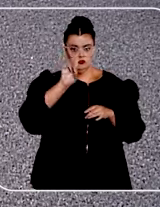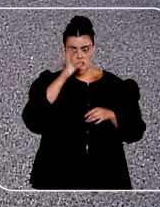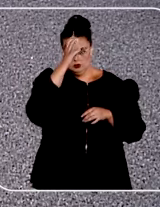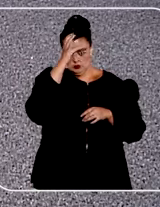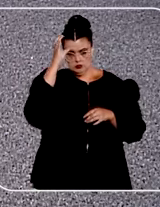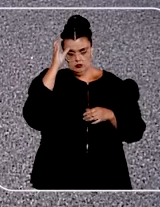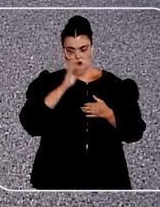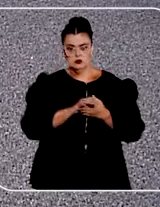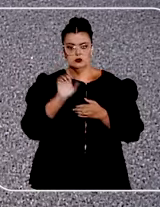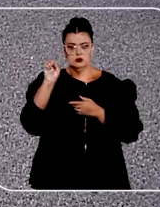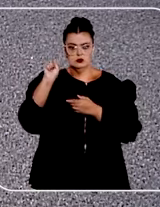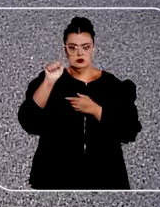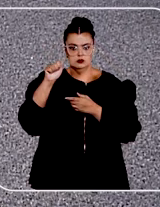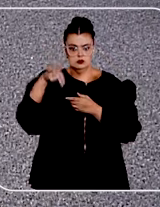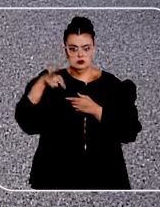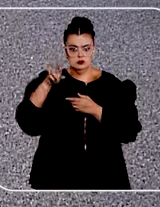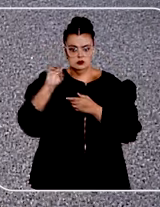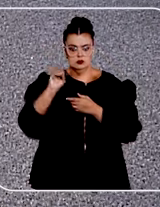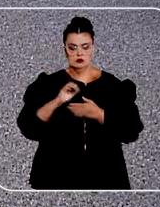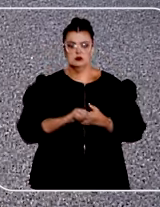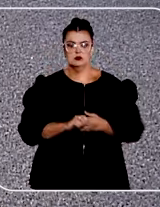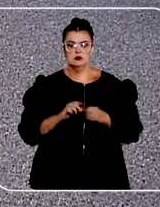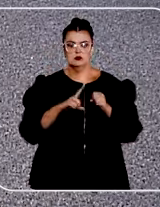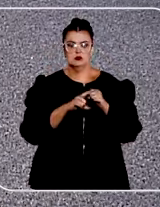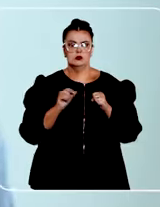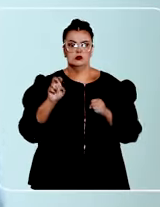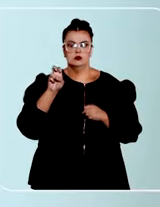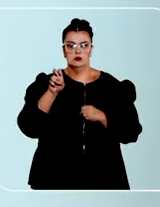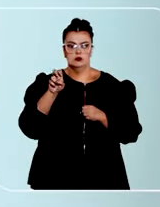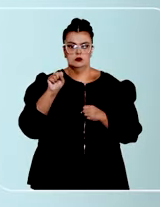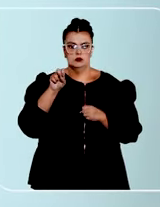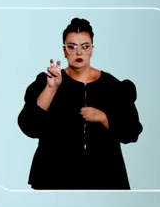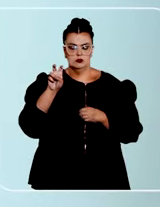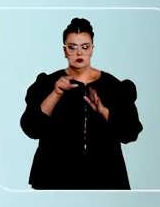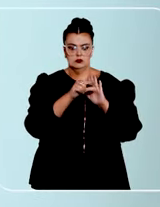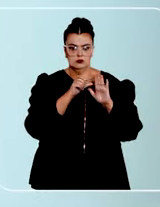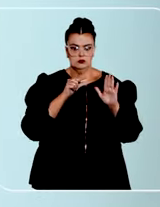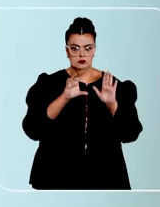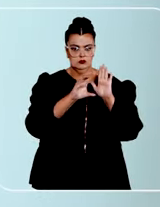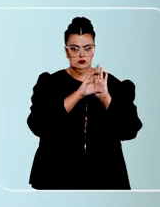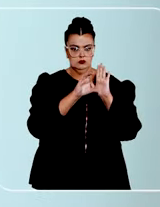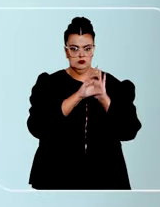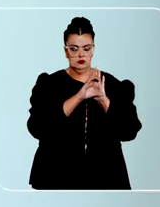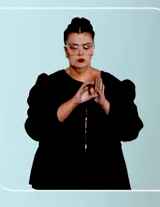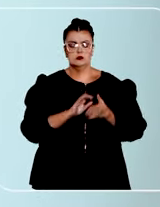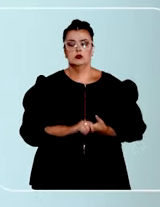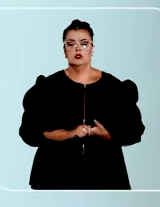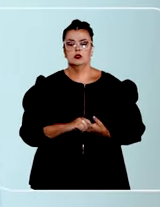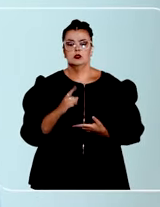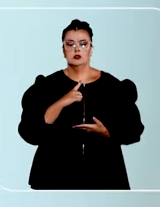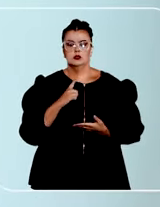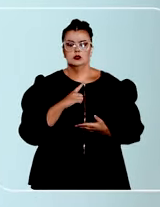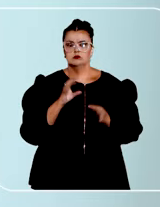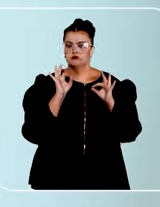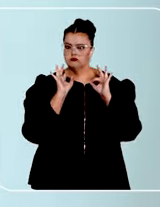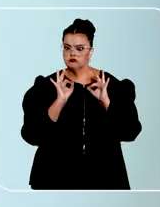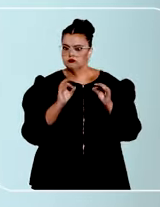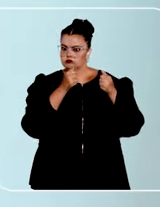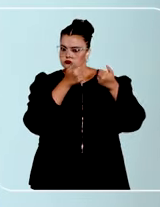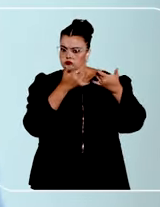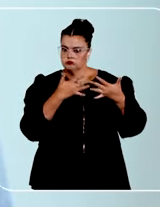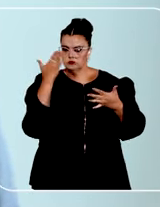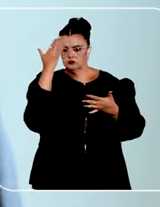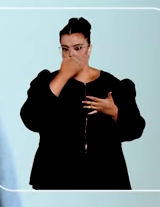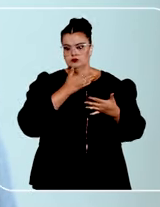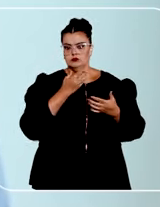Civil Sandro chuzi o Artigo 85 parágrafo 2º do Código de Processo Civil disciplina de forma expressa que